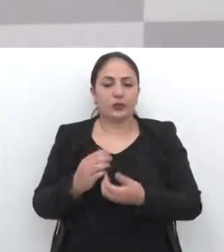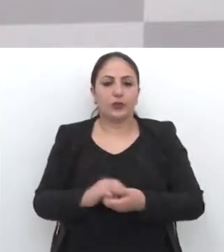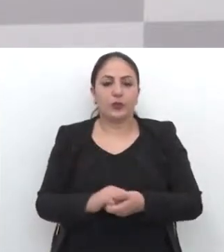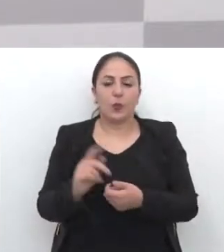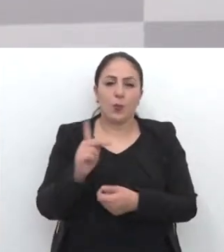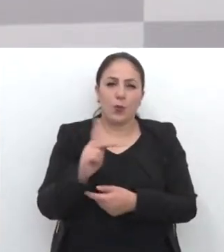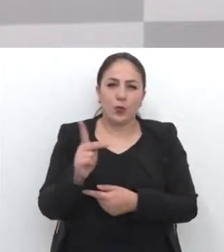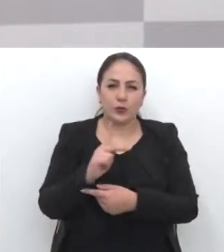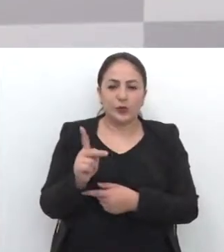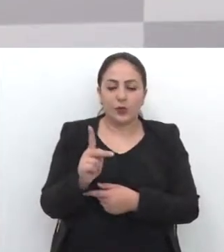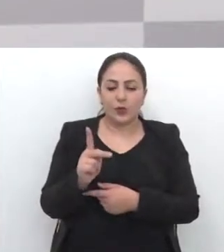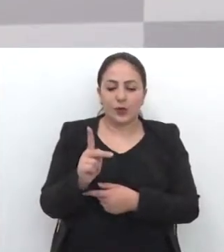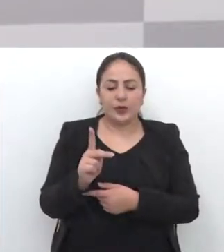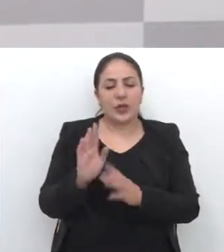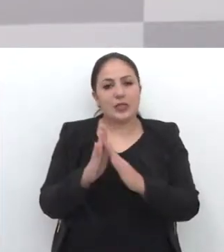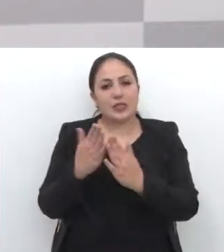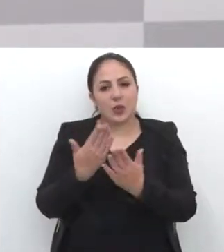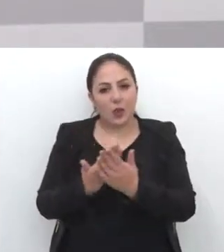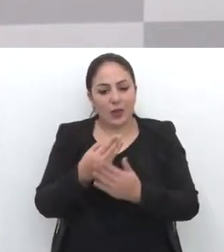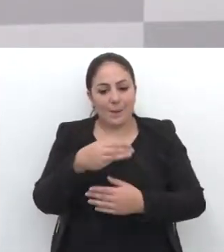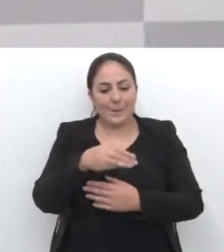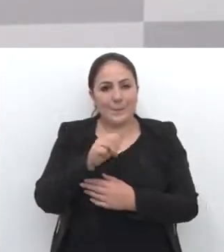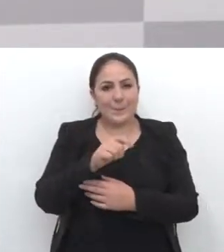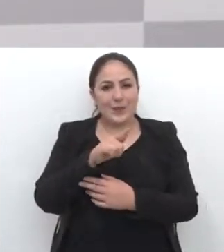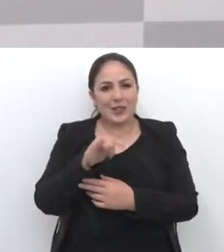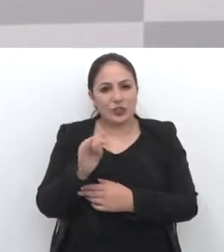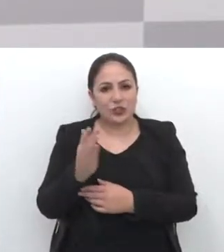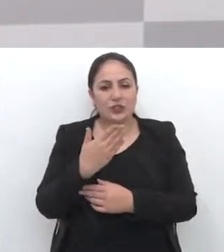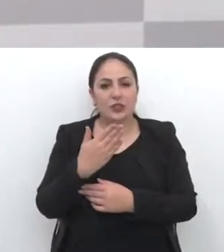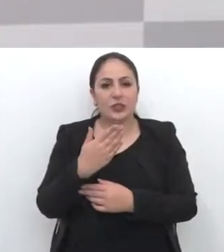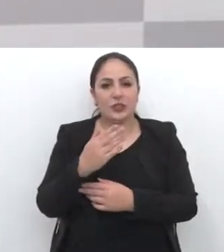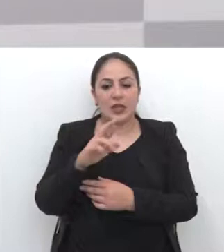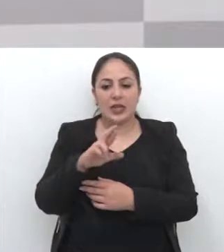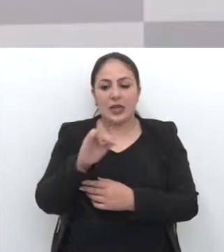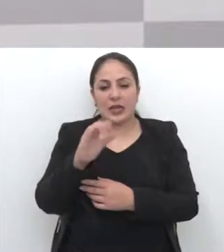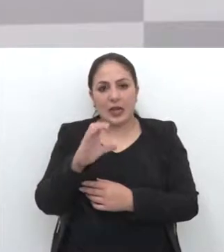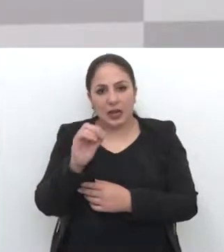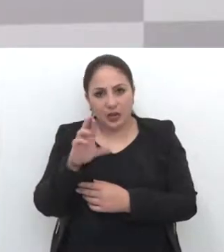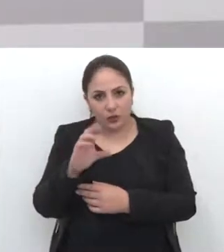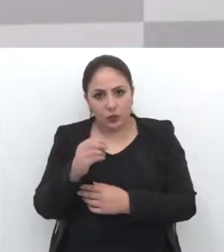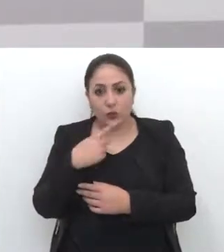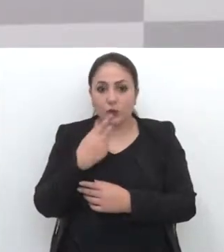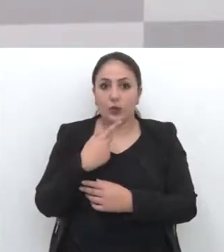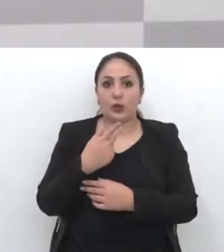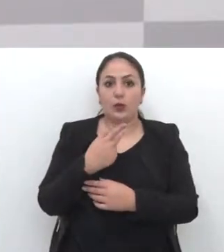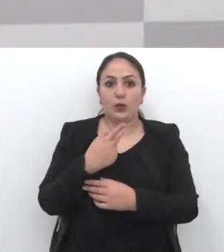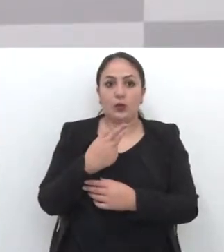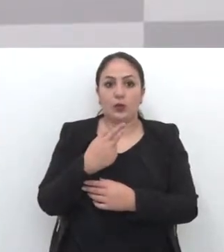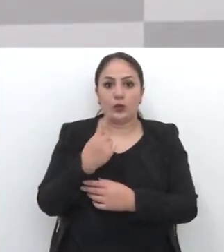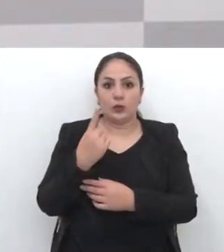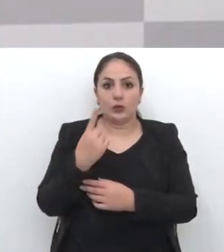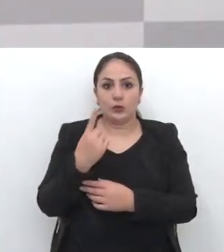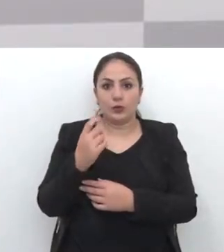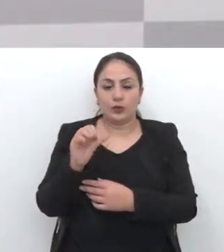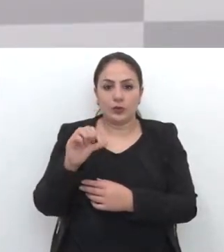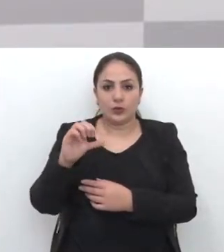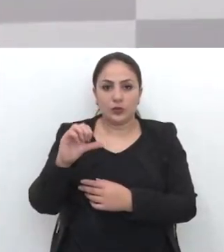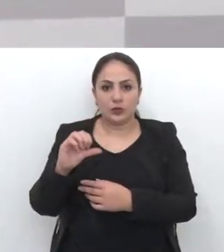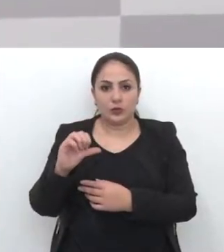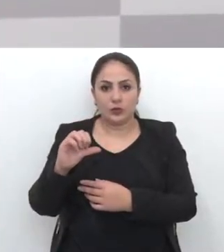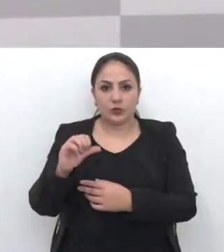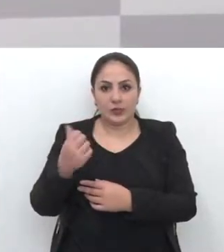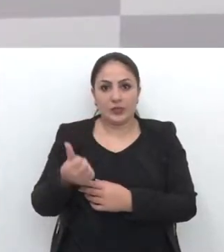O então professor lá da Escola Magem de Césaro, o Ricardo Attolini, em 96 era